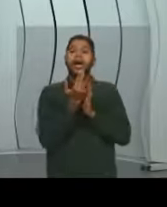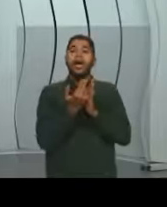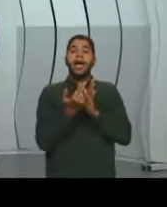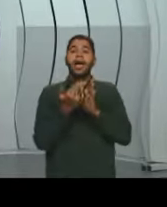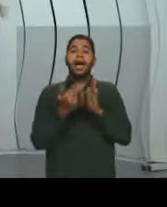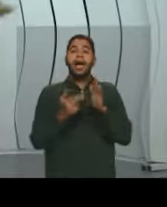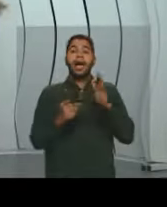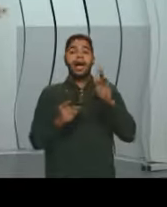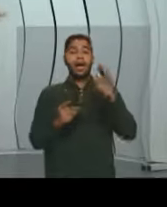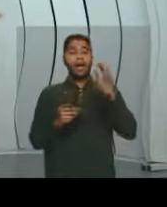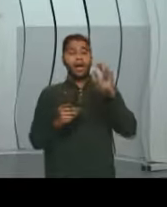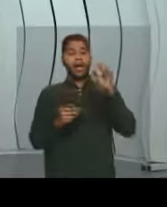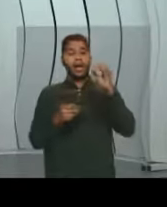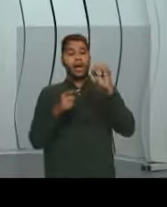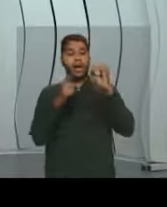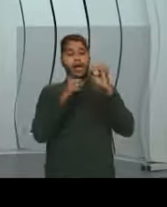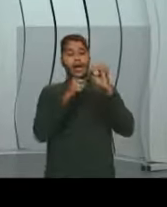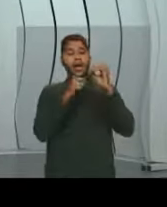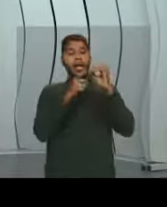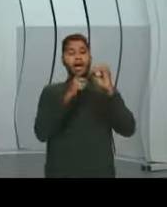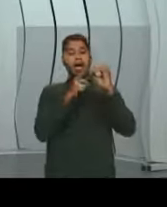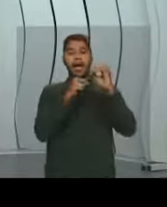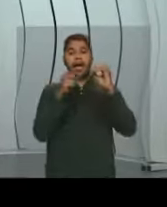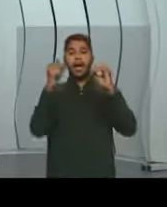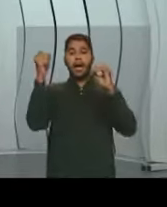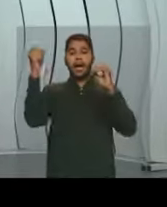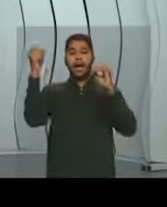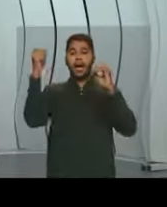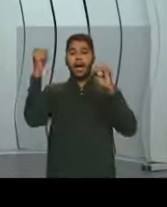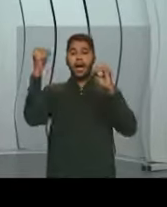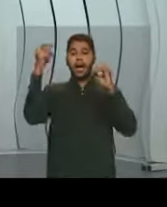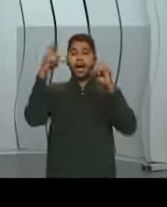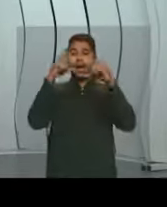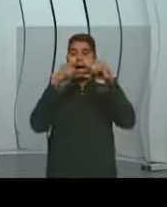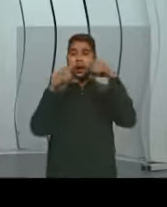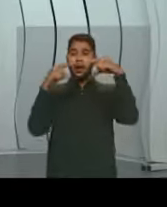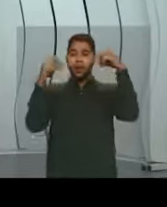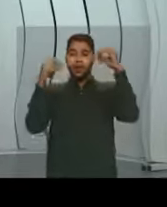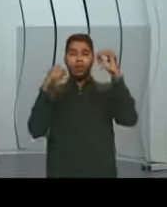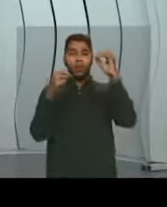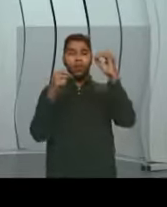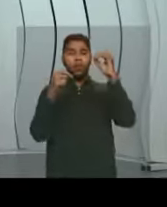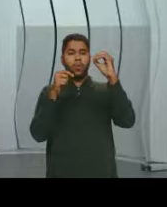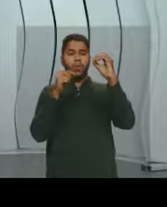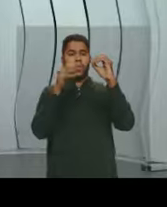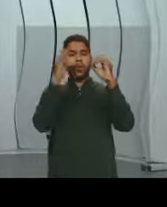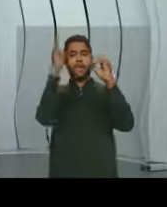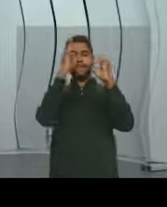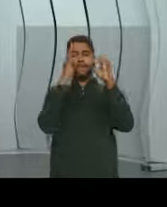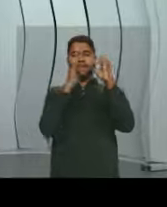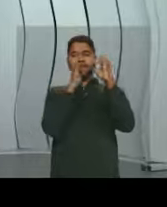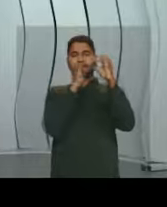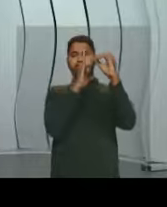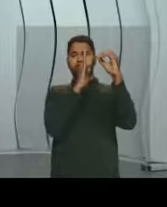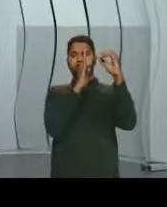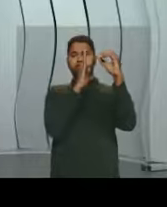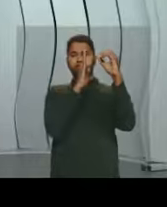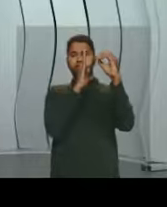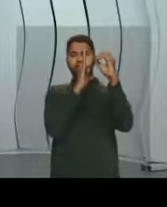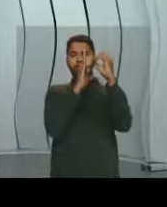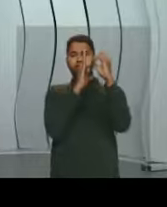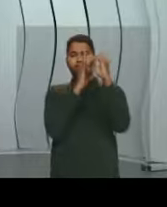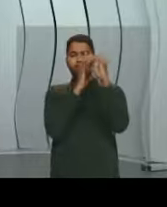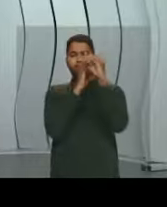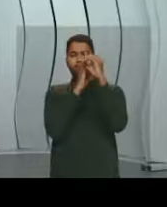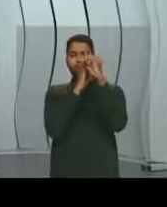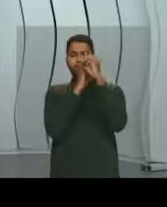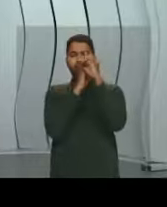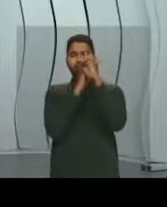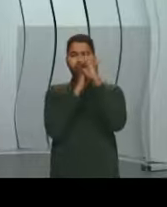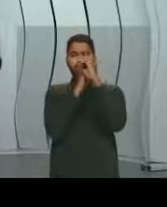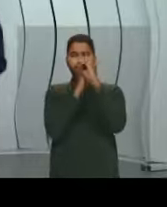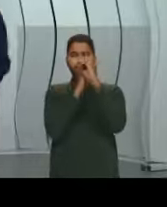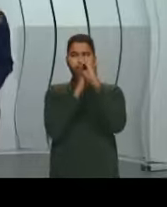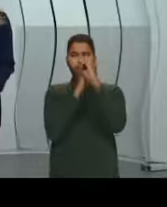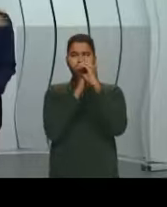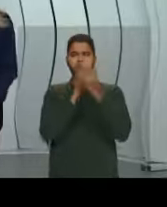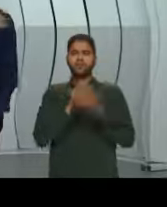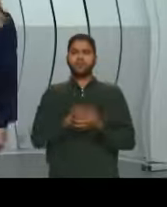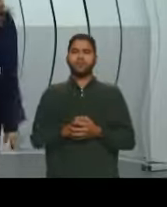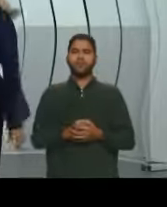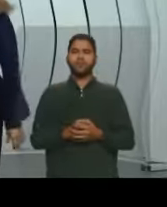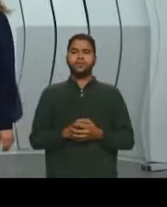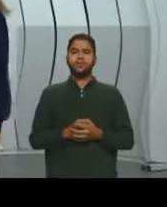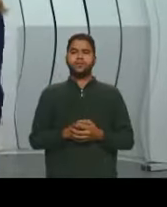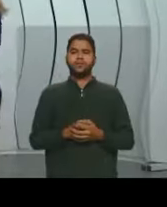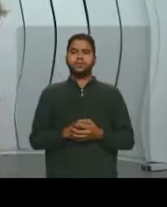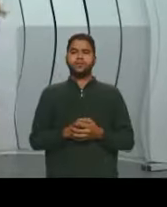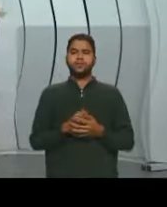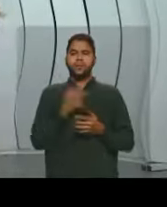Ele está sobre o quê? A interposição aqui é da Lua, bem, olha só, onde está o